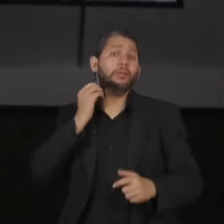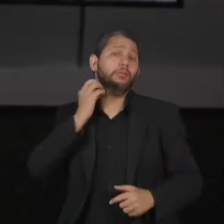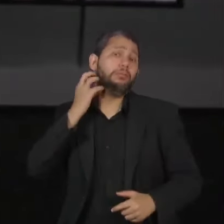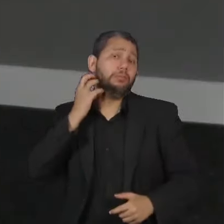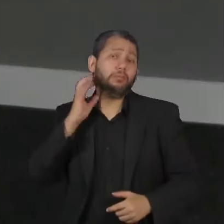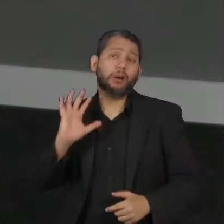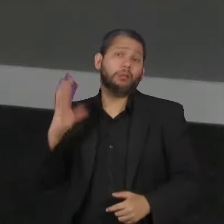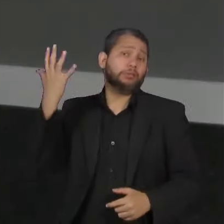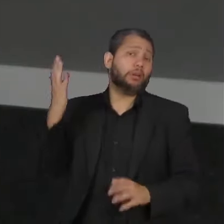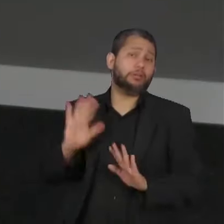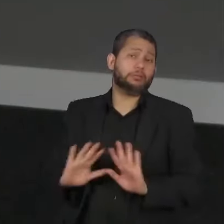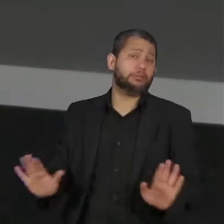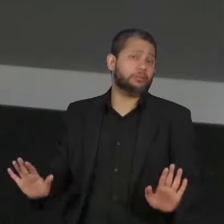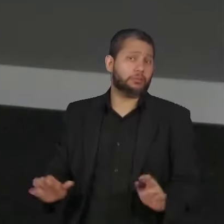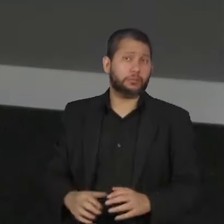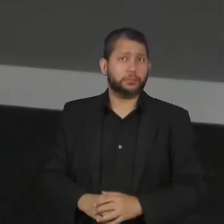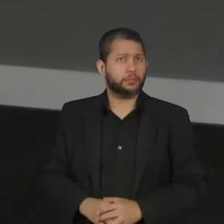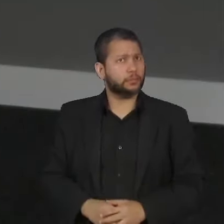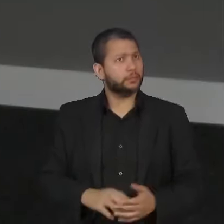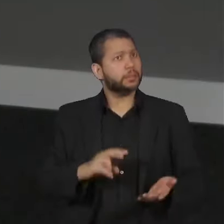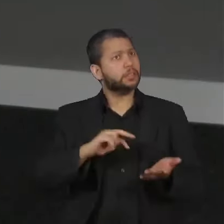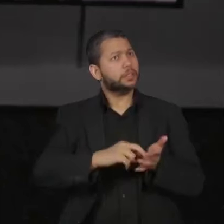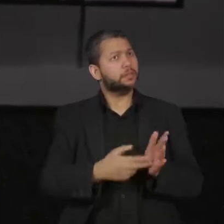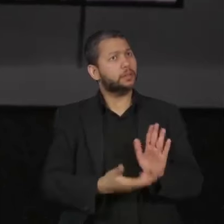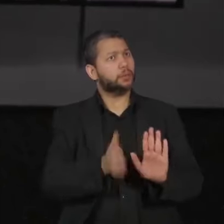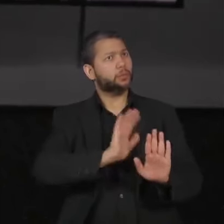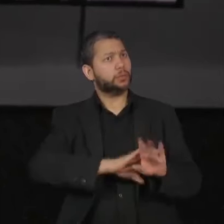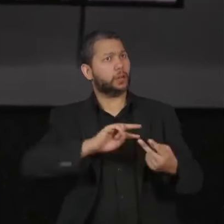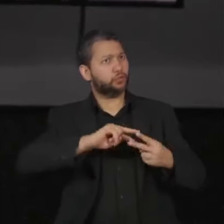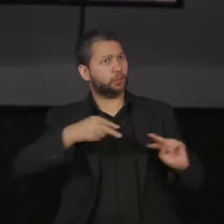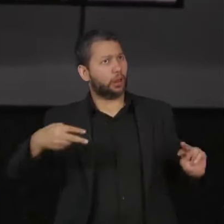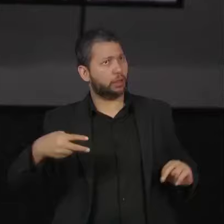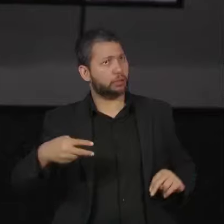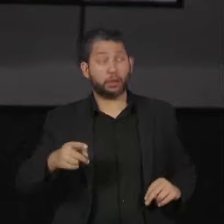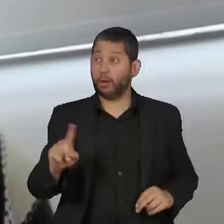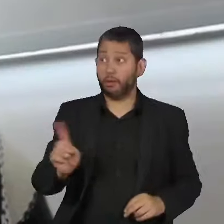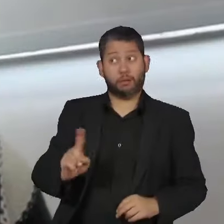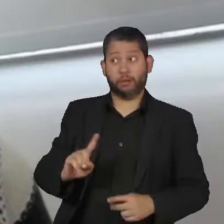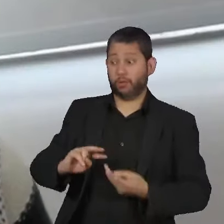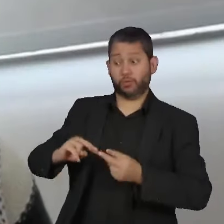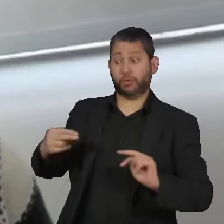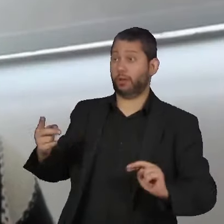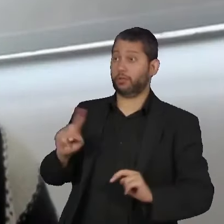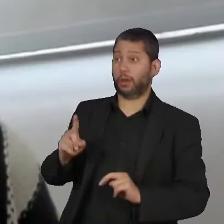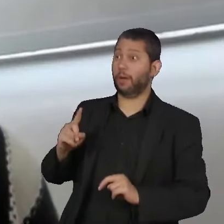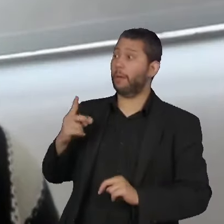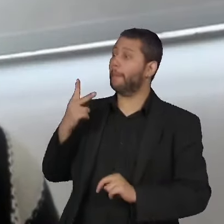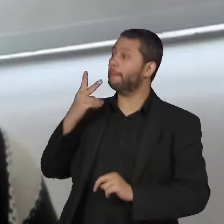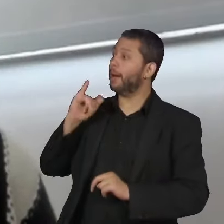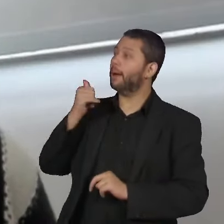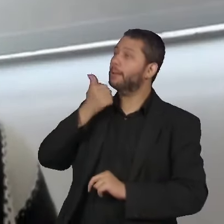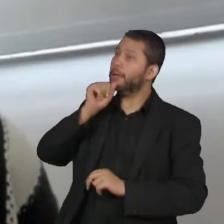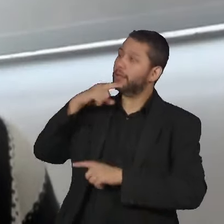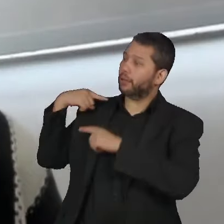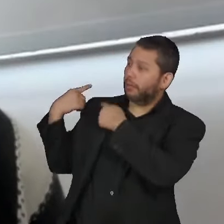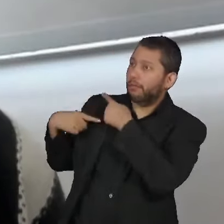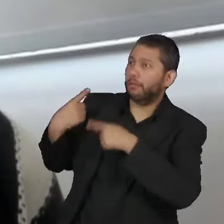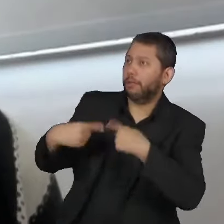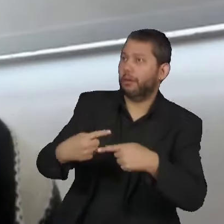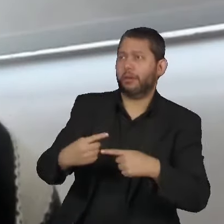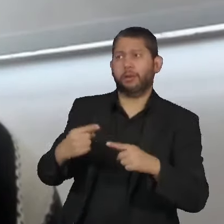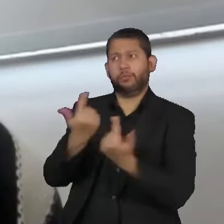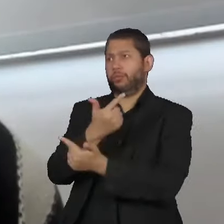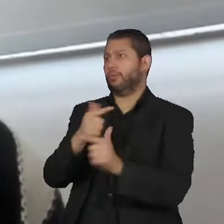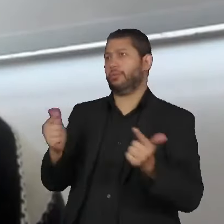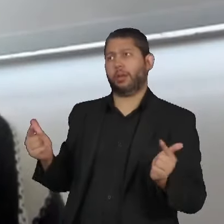acidente, a gente chama. Então, não é uma doença genética? Não, não é uma doença genética, que significa assim, que eu tenho um gene que eu recebi dos